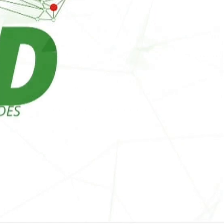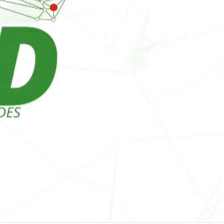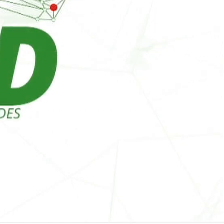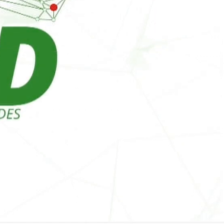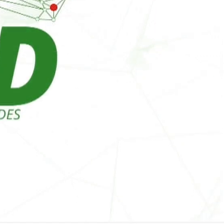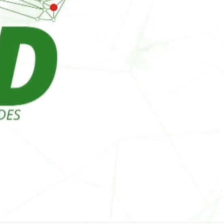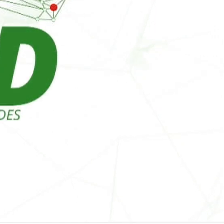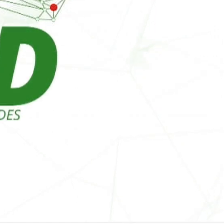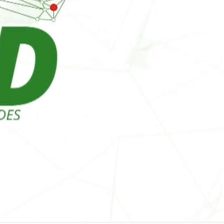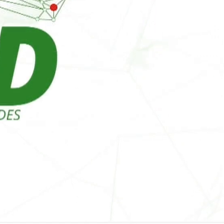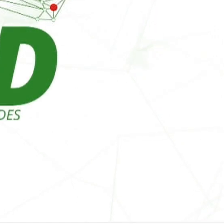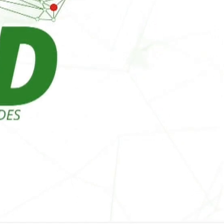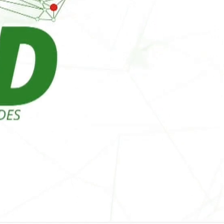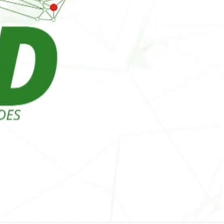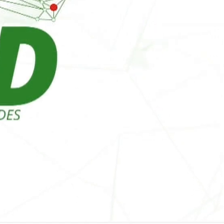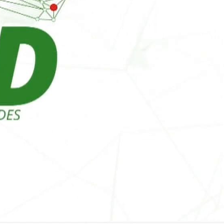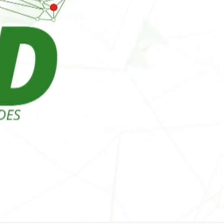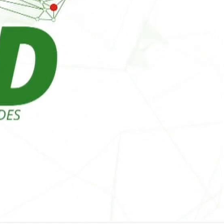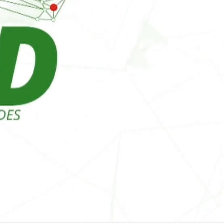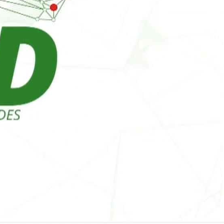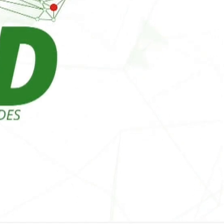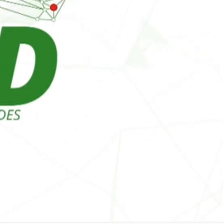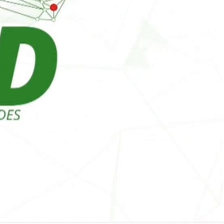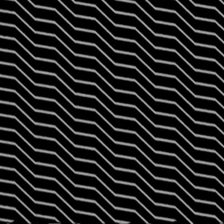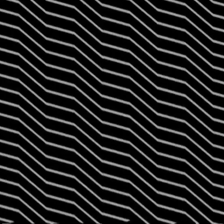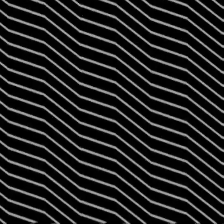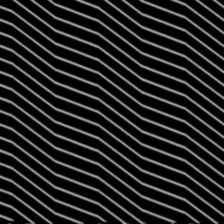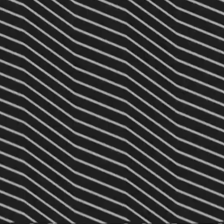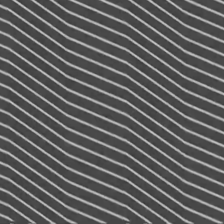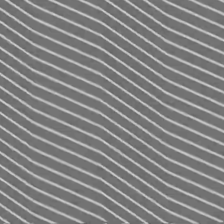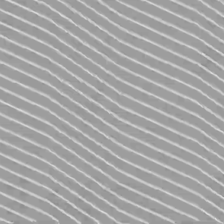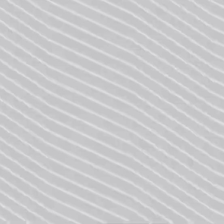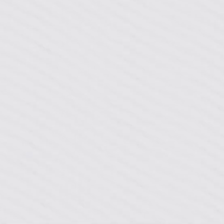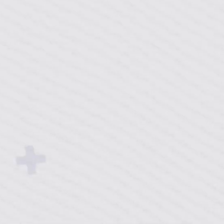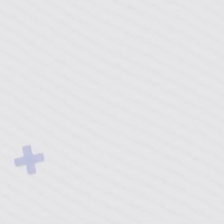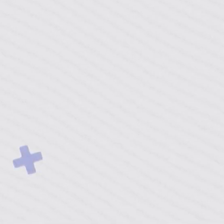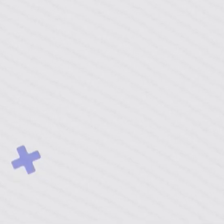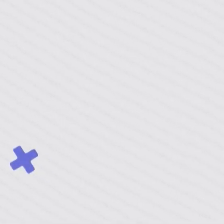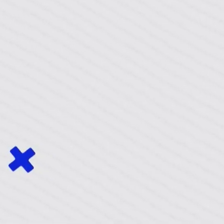Educação à distância, mudando realidades.